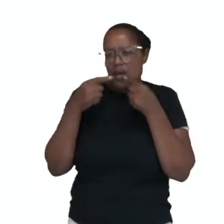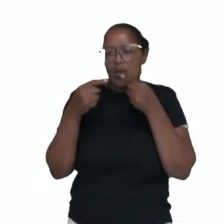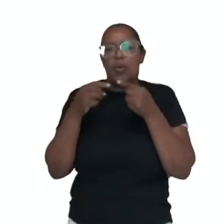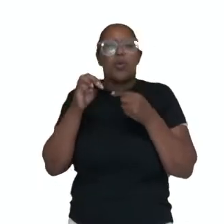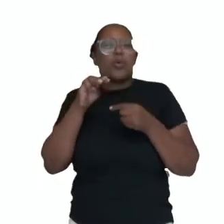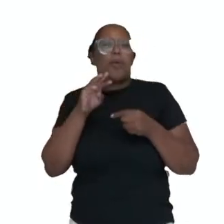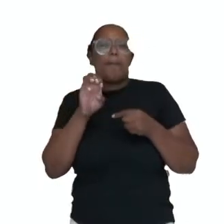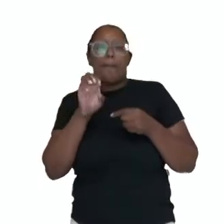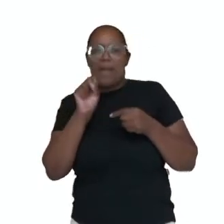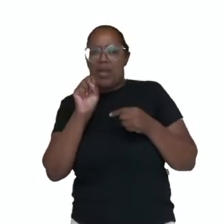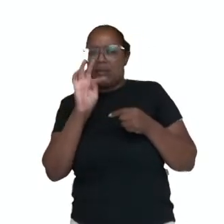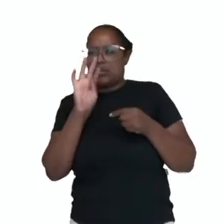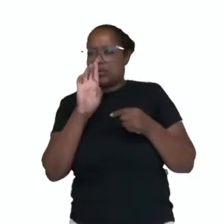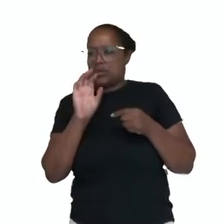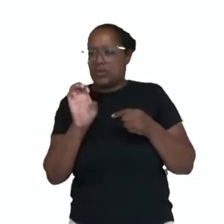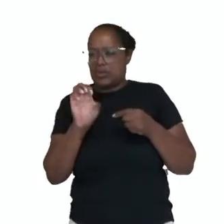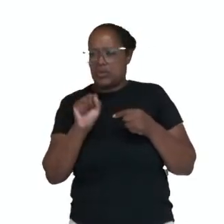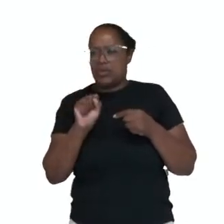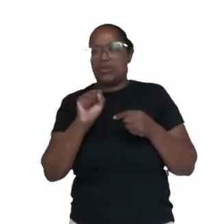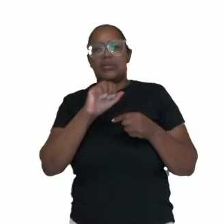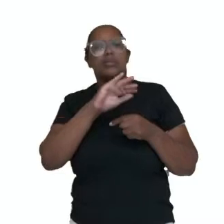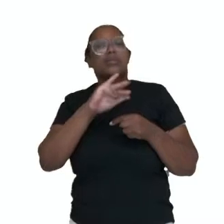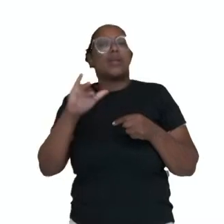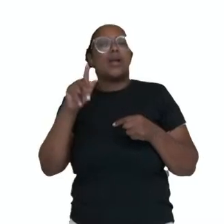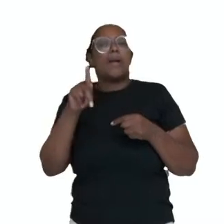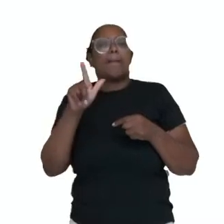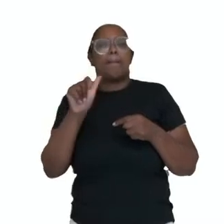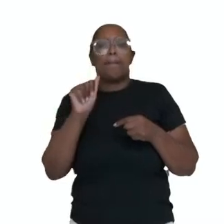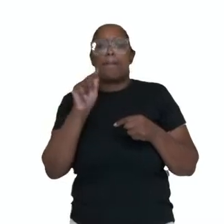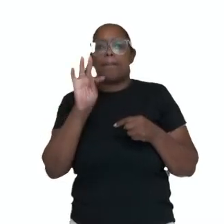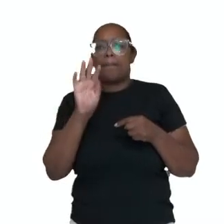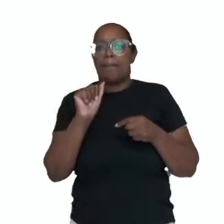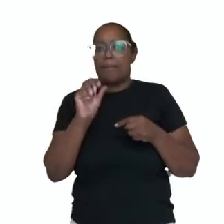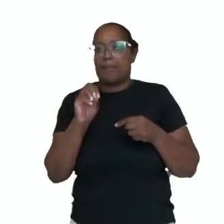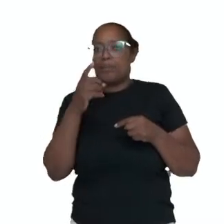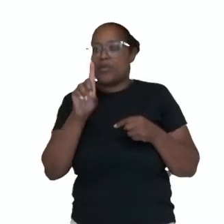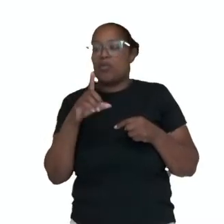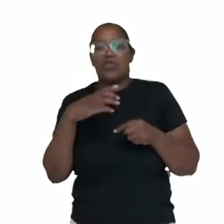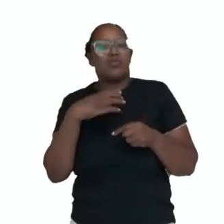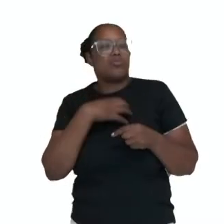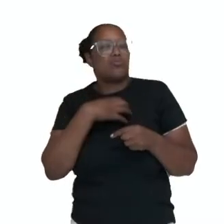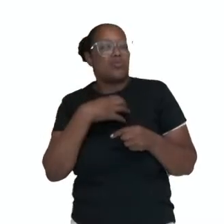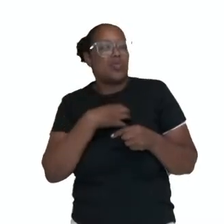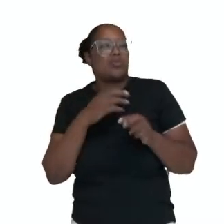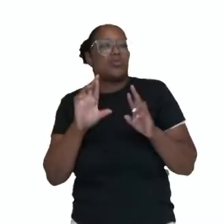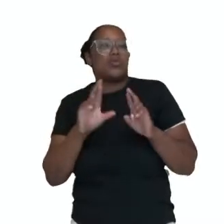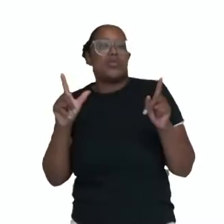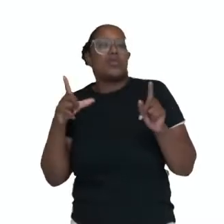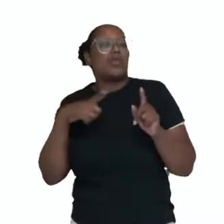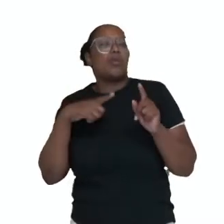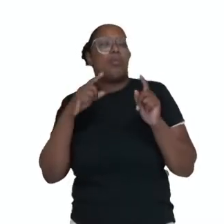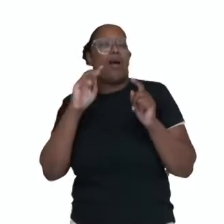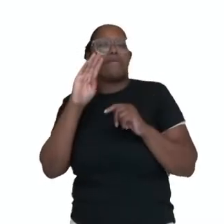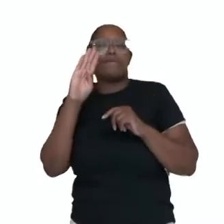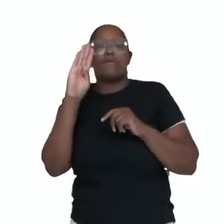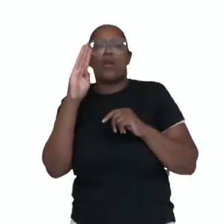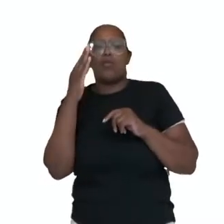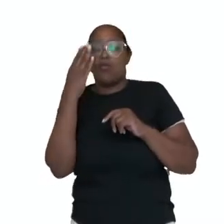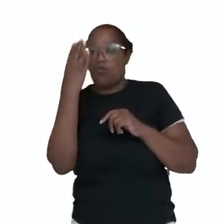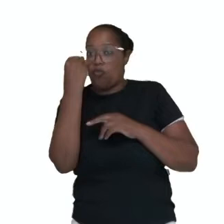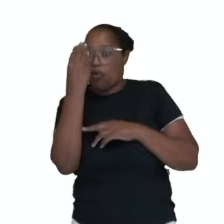dizer que Aristóteles traz as ideias do céu à terra. E daí tem uma imagem muito famosa que é